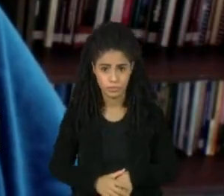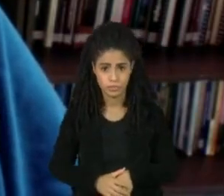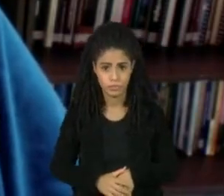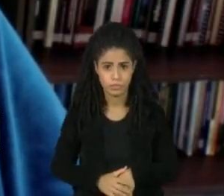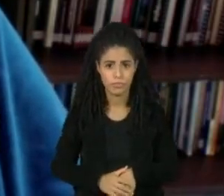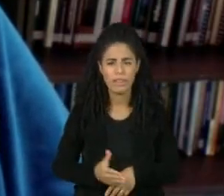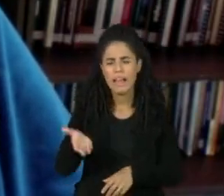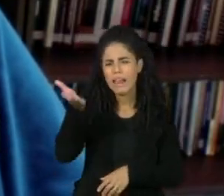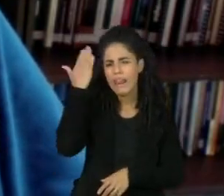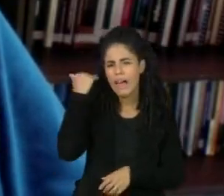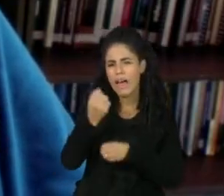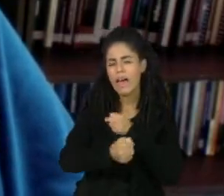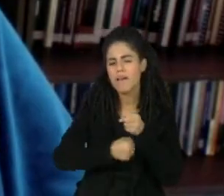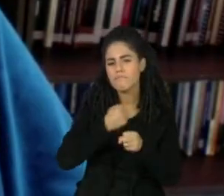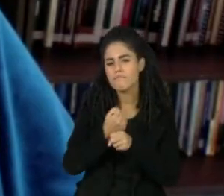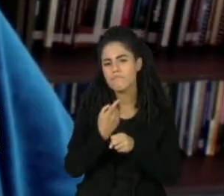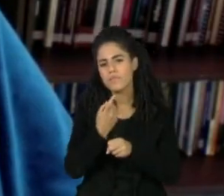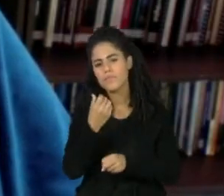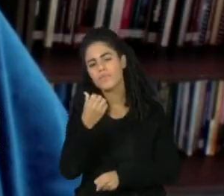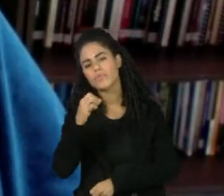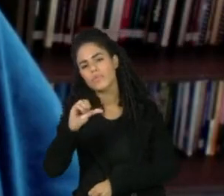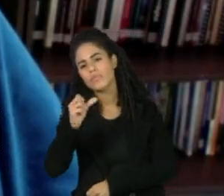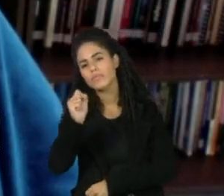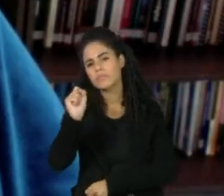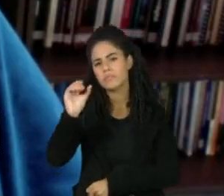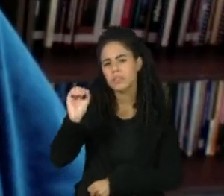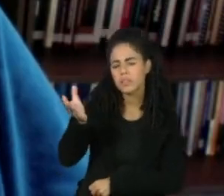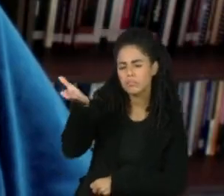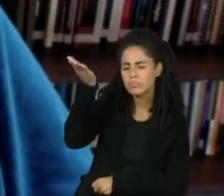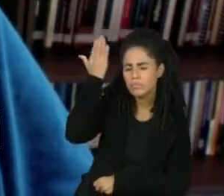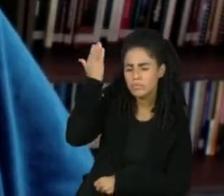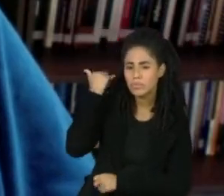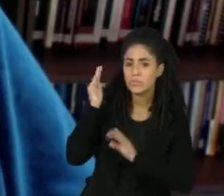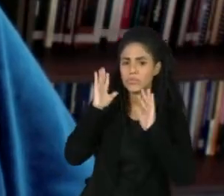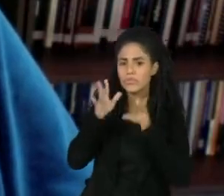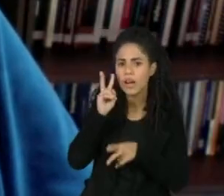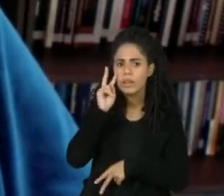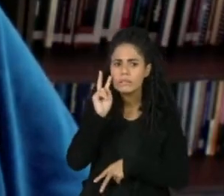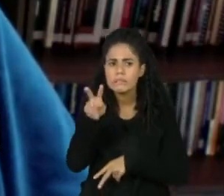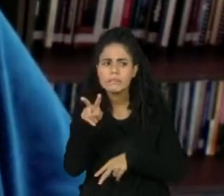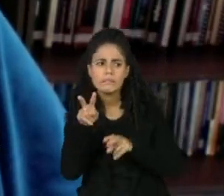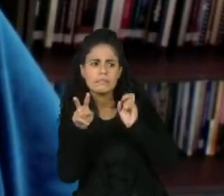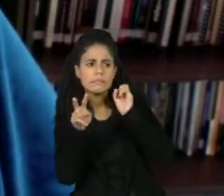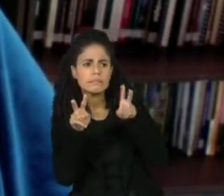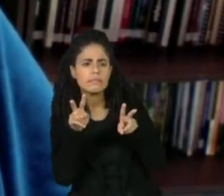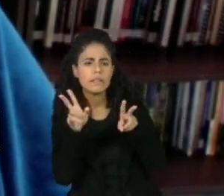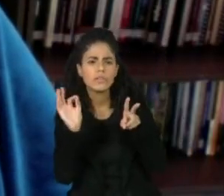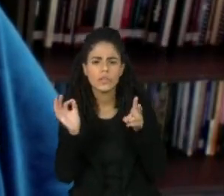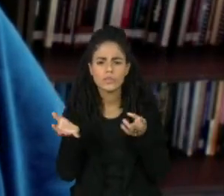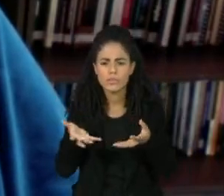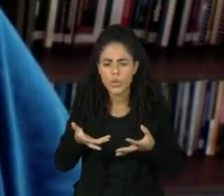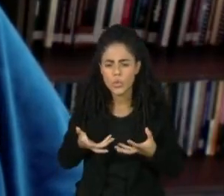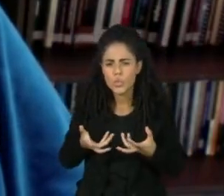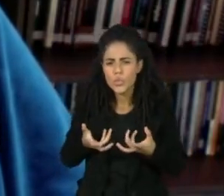a década de 80, em 45 anos, a estação seca já ficou